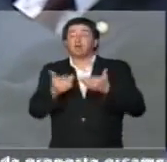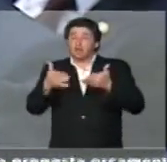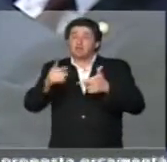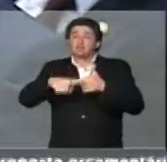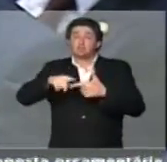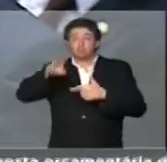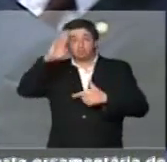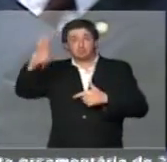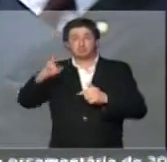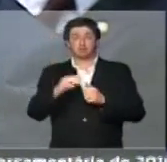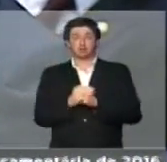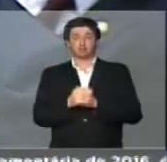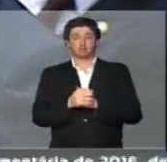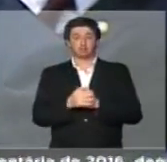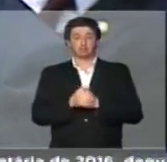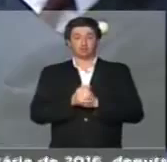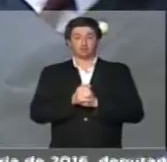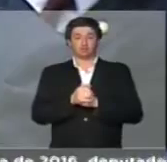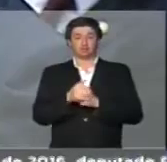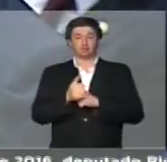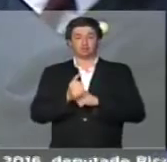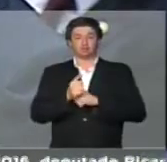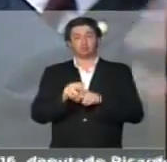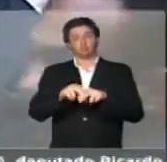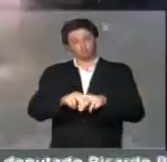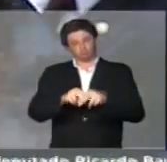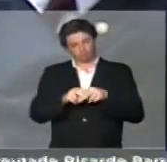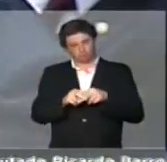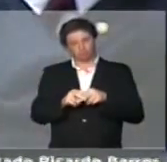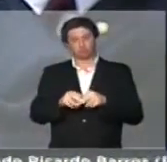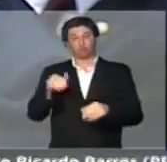grande problema do governo, e por isso